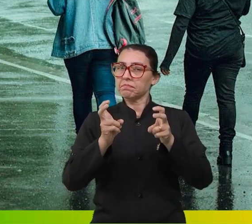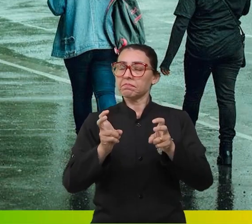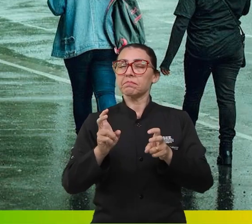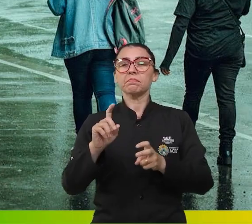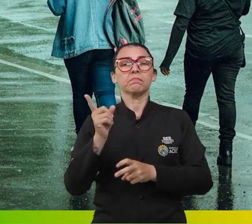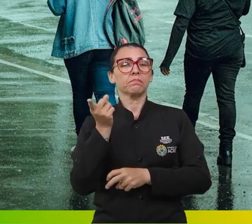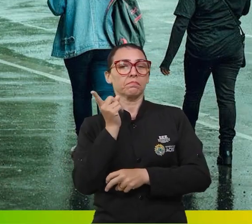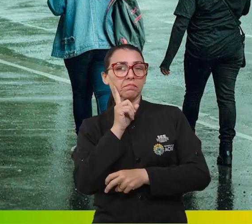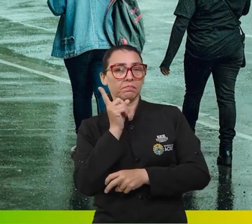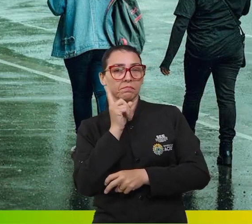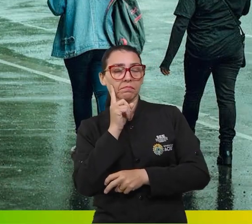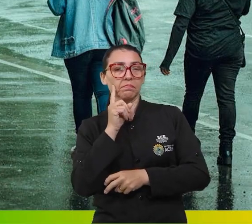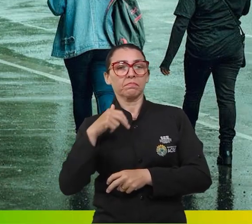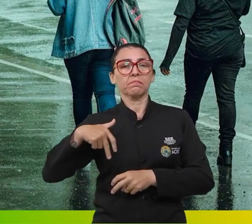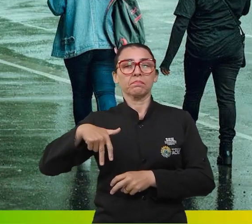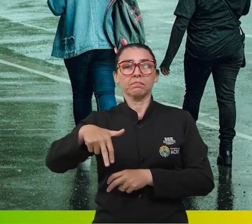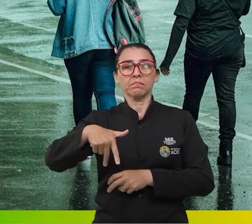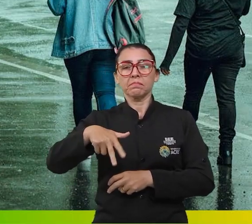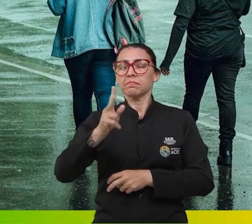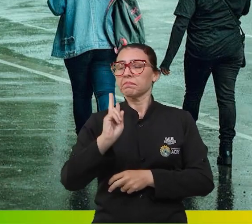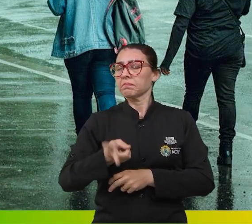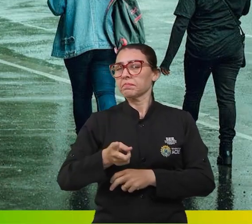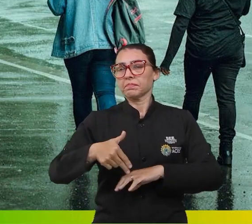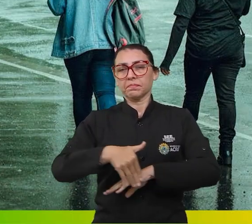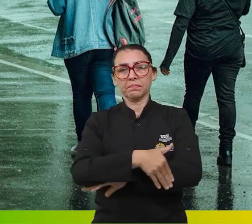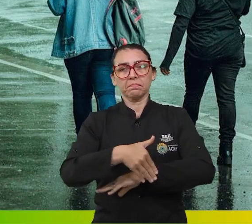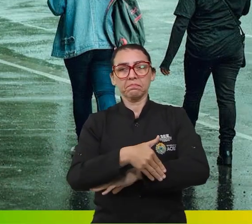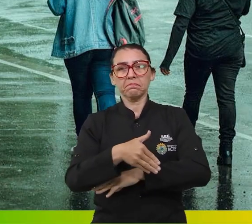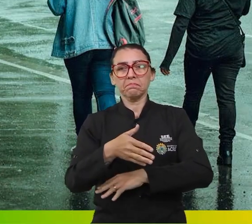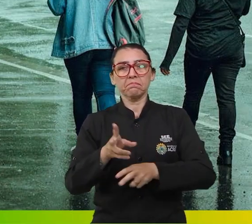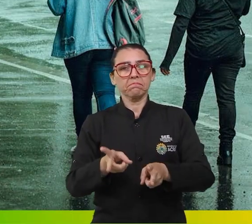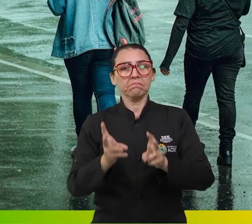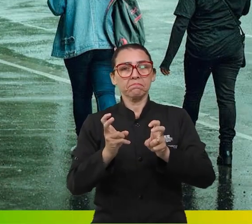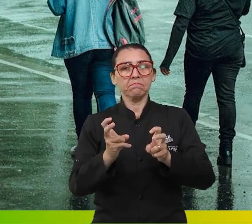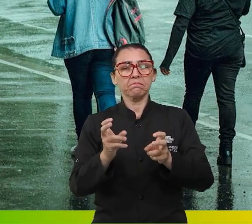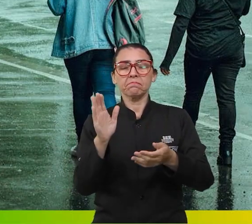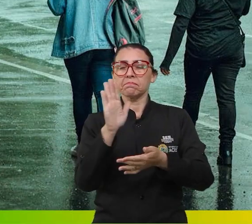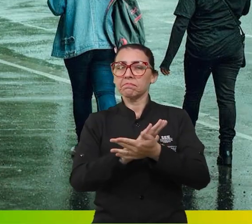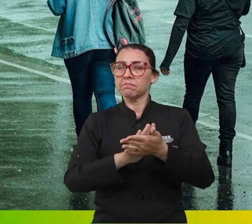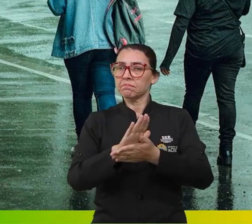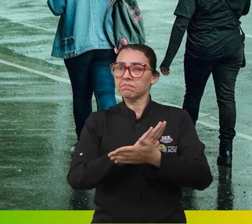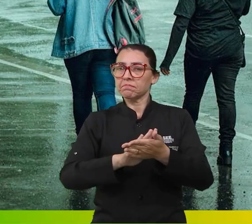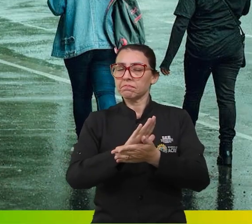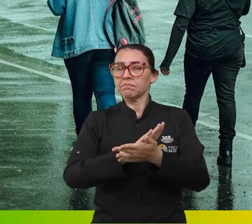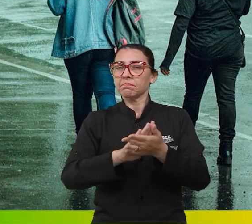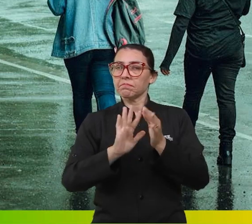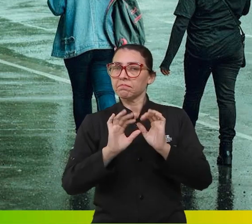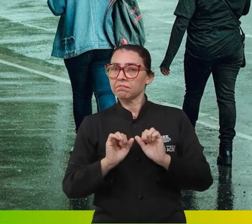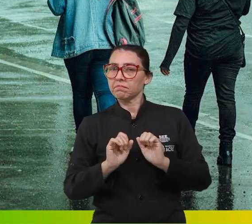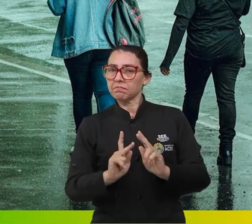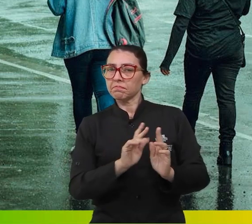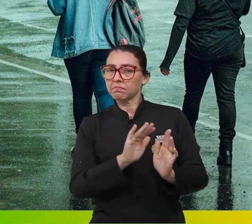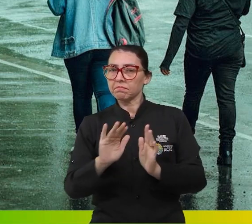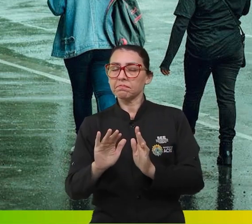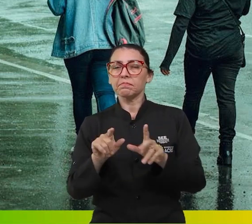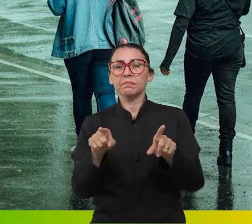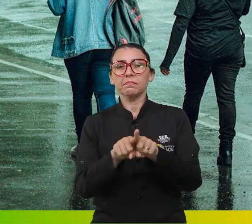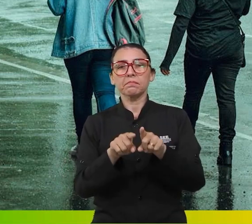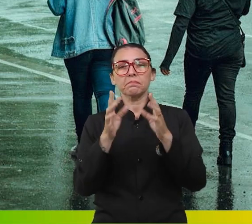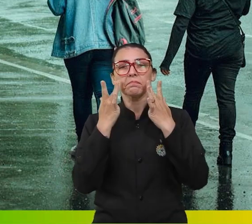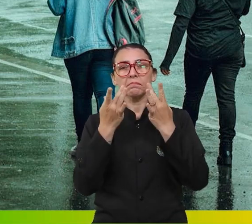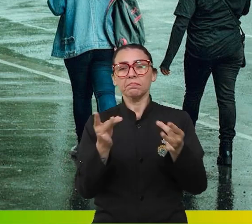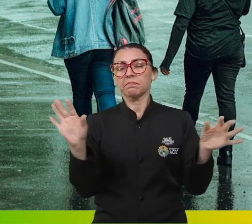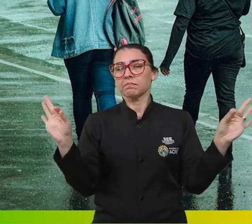nosso cotidiano. A gente passa sempre na mesma rua e geralmente a gente vive ali num automático. Então, a gente passa e não presta